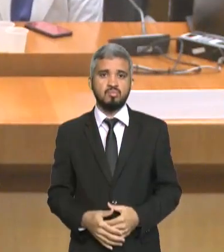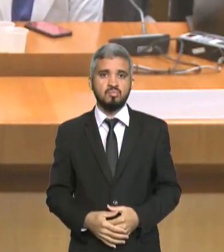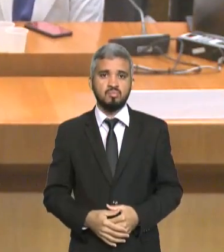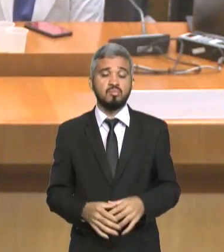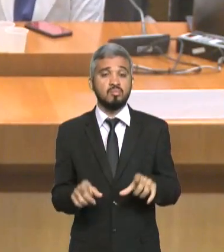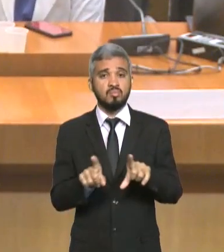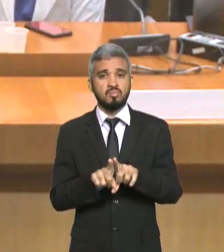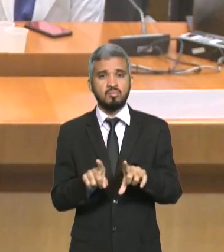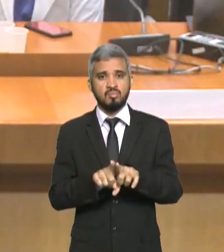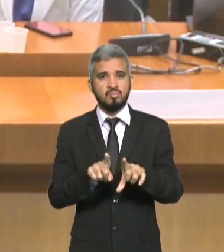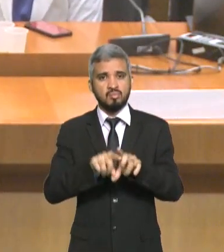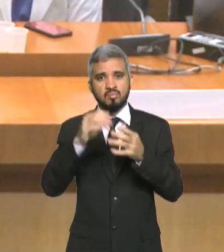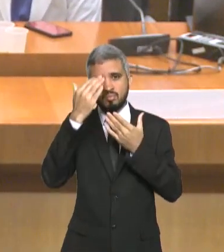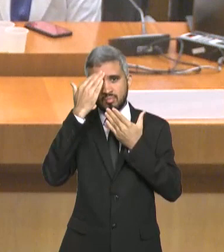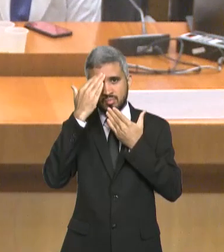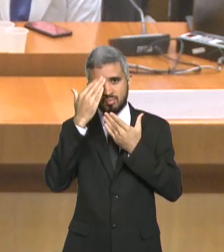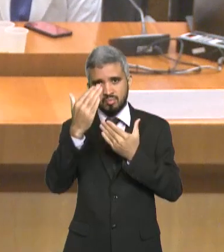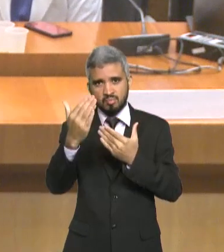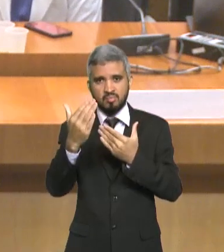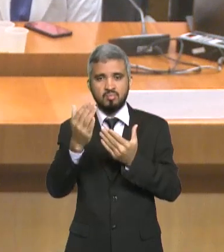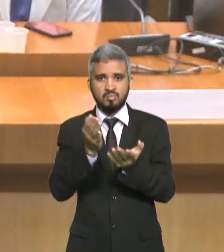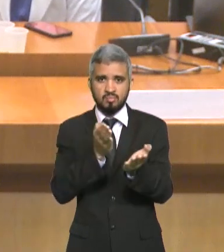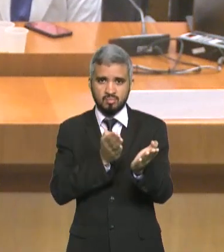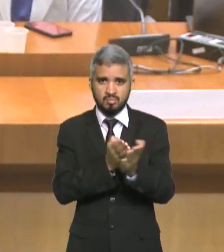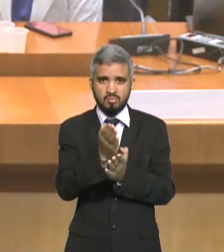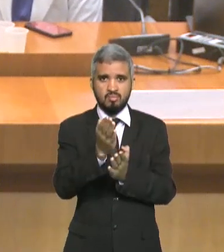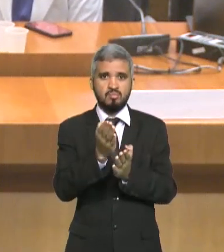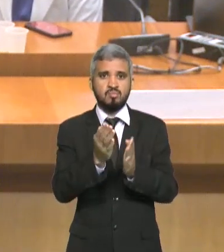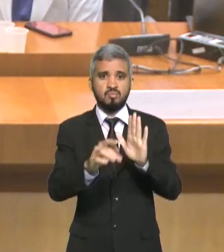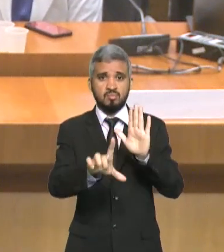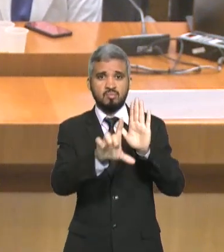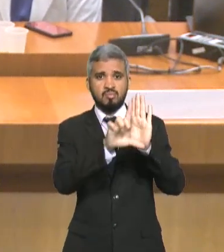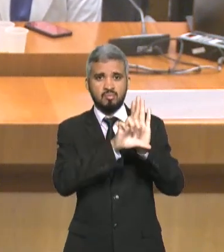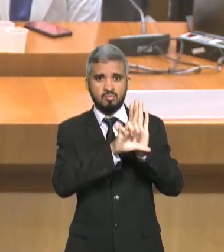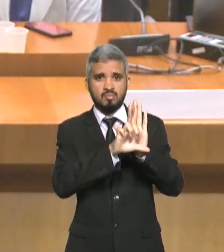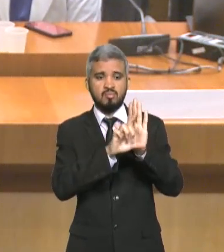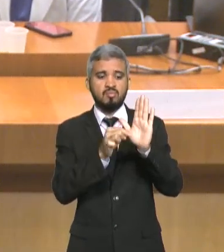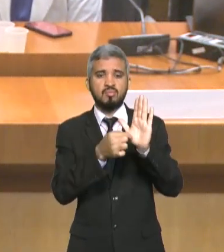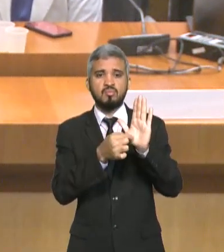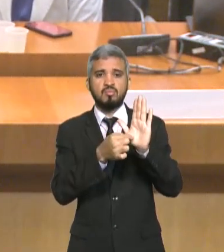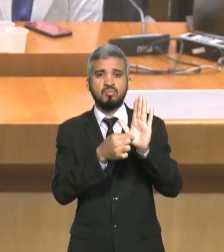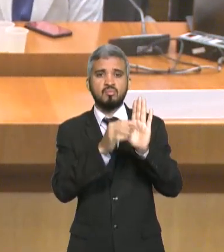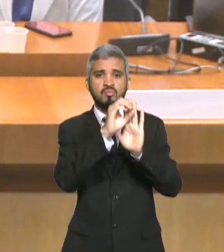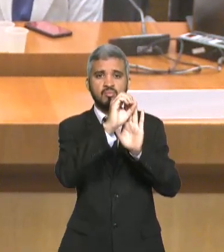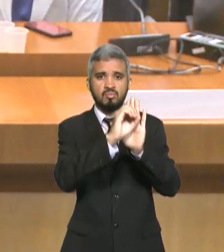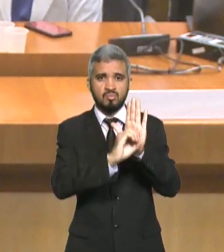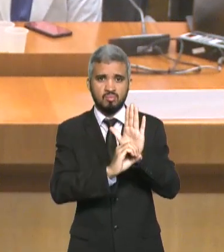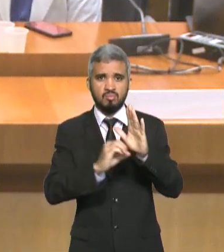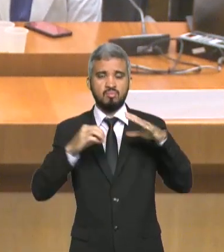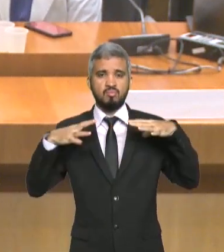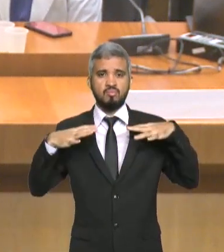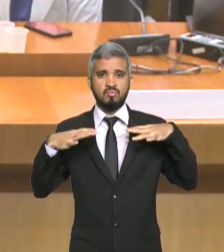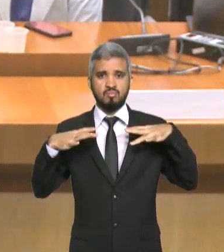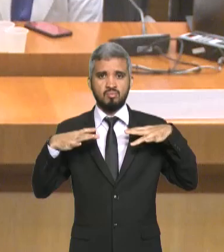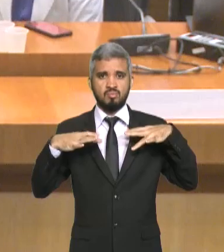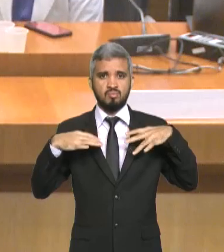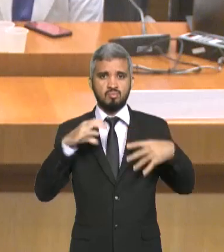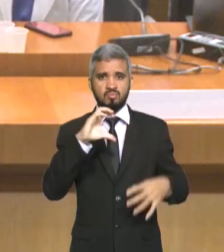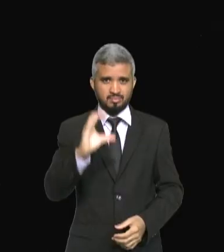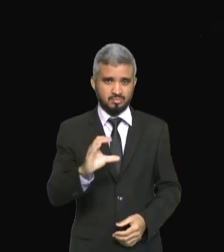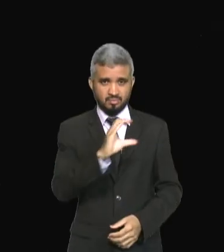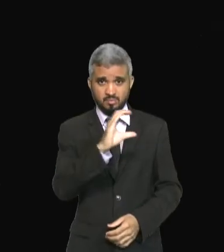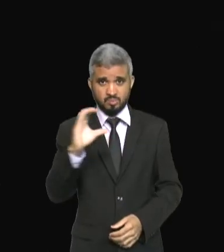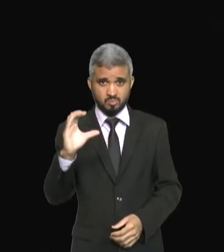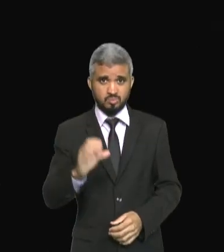vos agradeço a aprovação e a promulgação da lei que institui o feriado estadual de Corpus